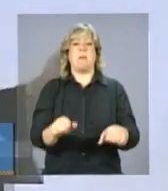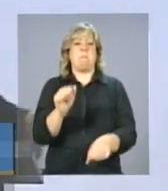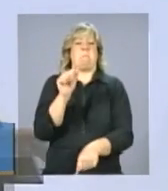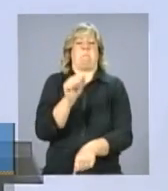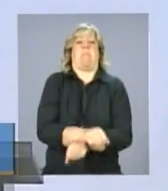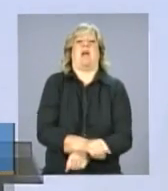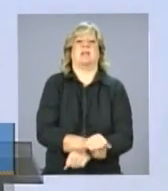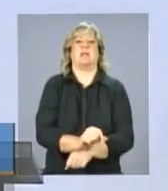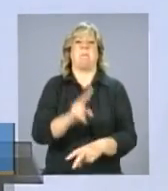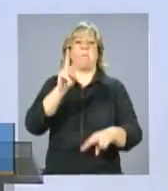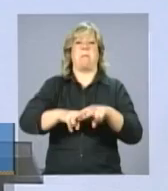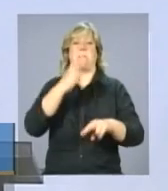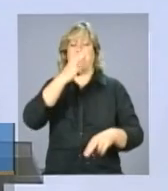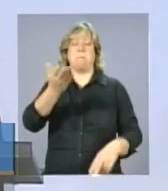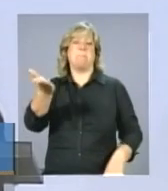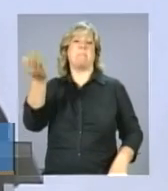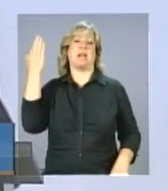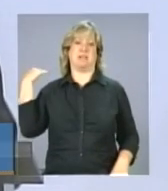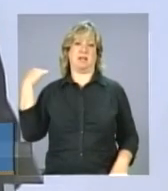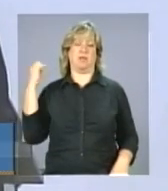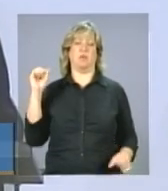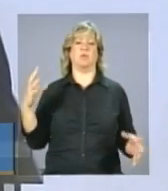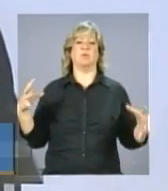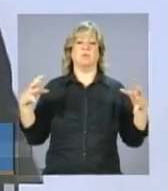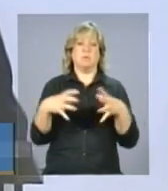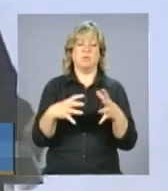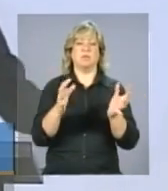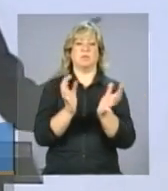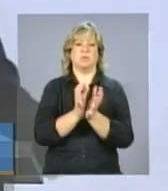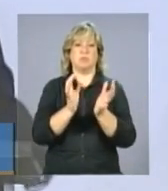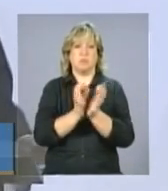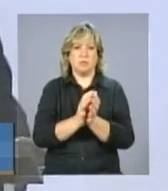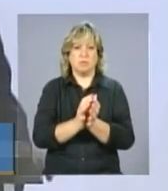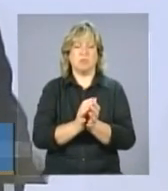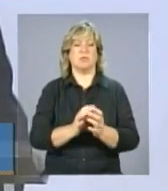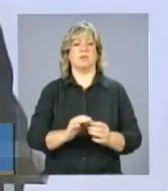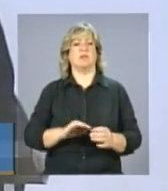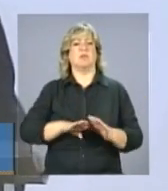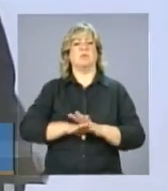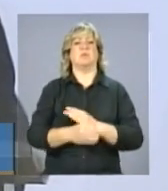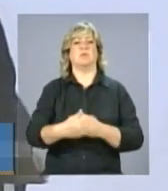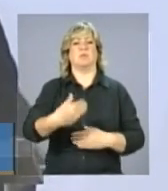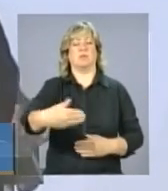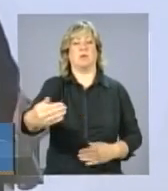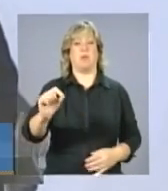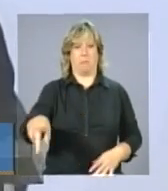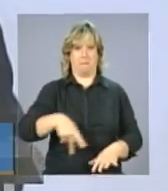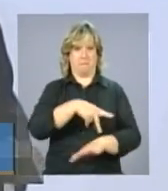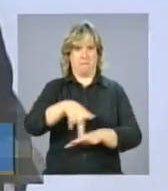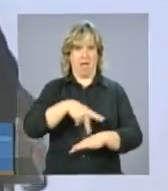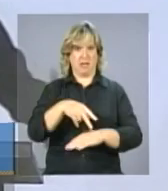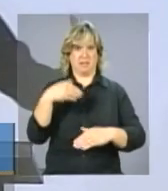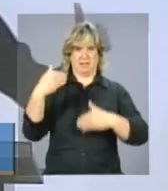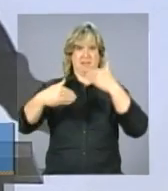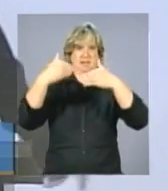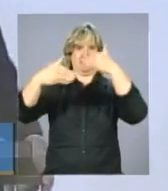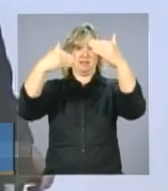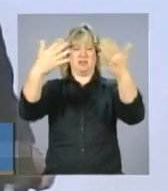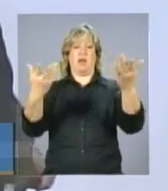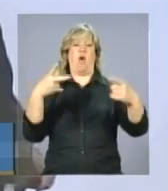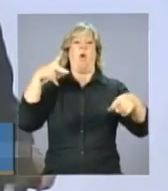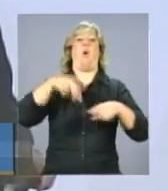imobilizados no passado e no ciclo vicioso do país crescer,